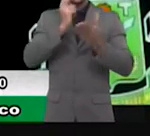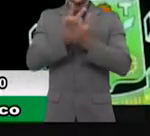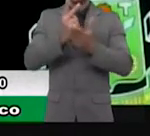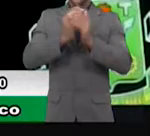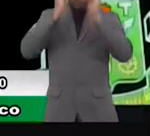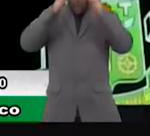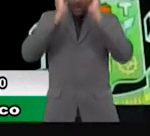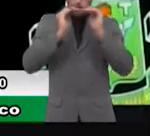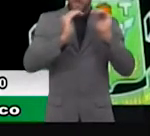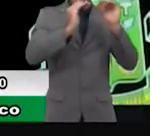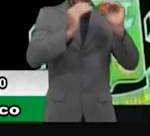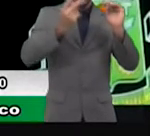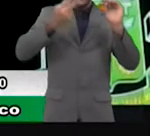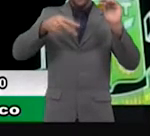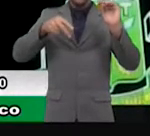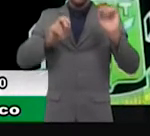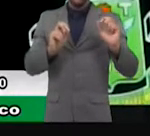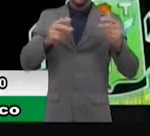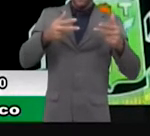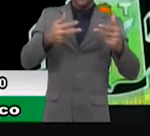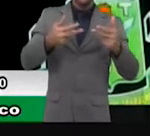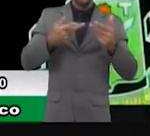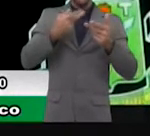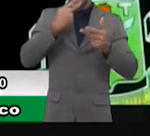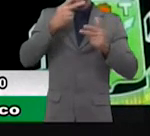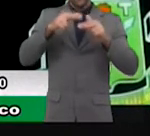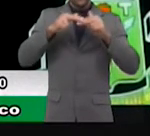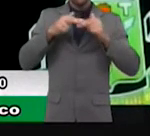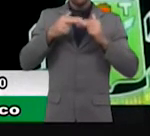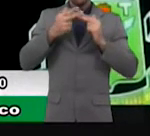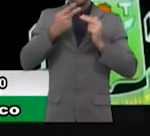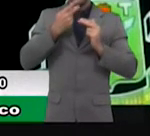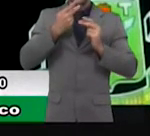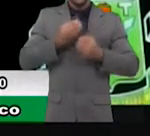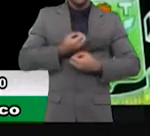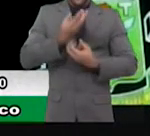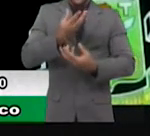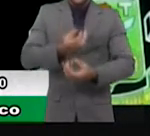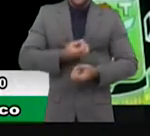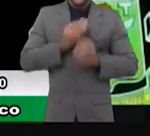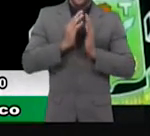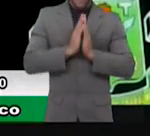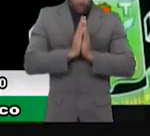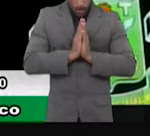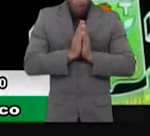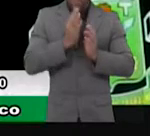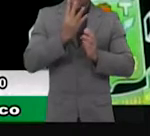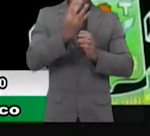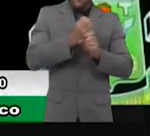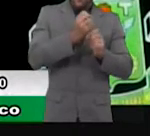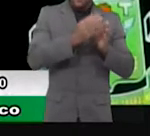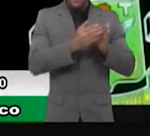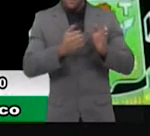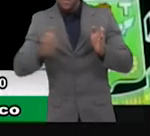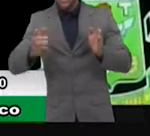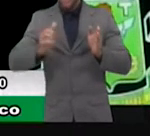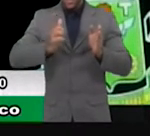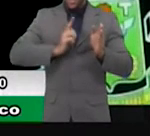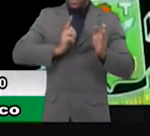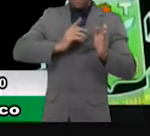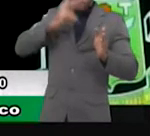casa. Então, deixar aqui a minha gratidão e o prazer de compartilhar esses 4 anos com Vossa Excelência também, que tem a minha